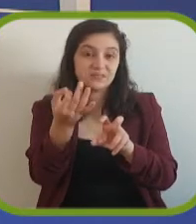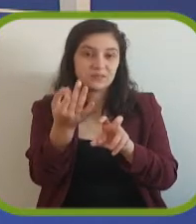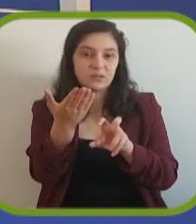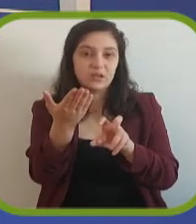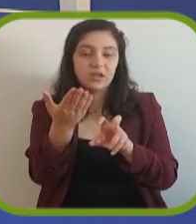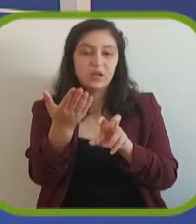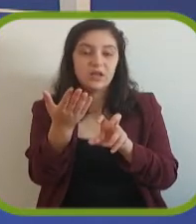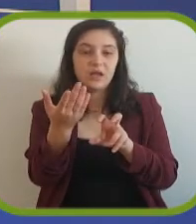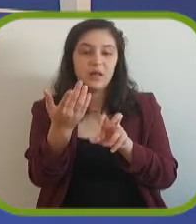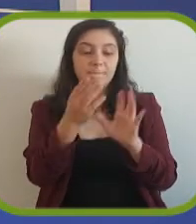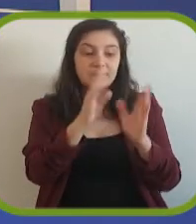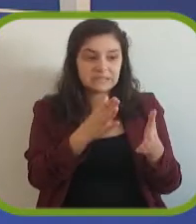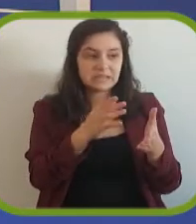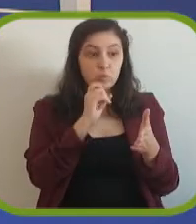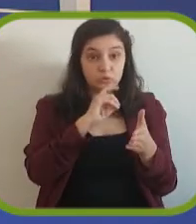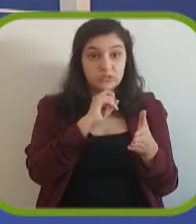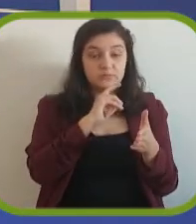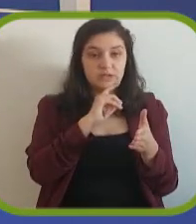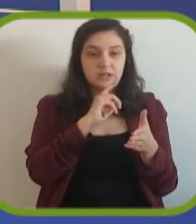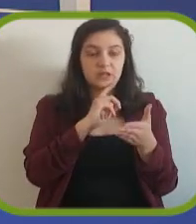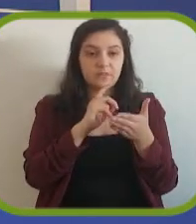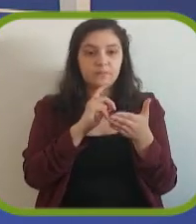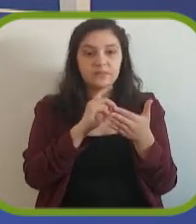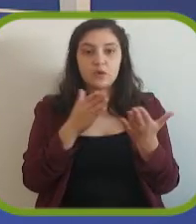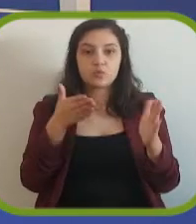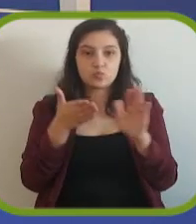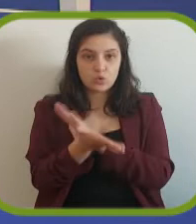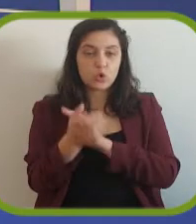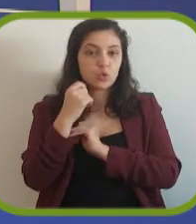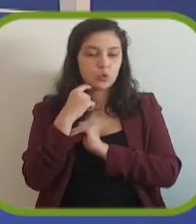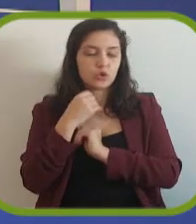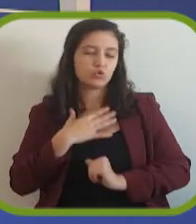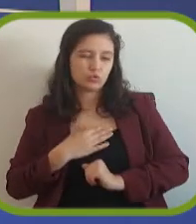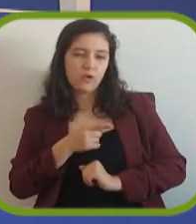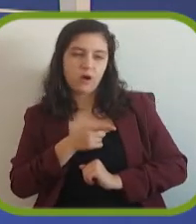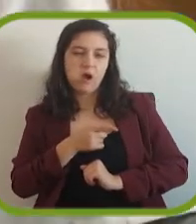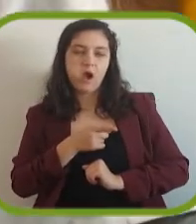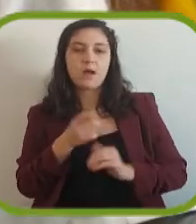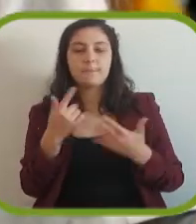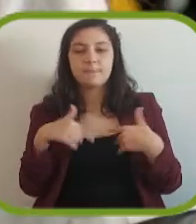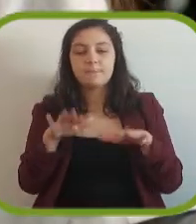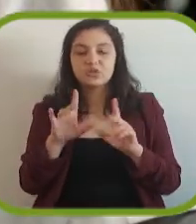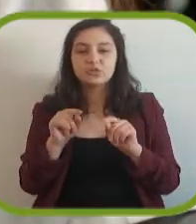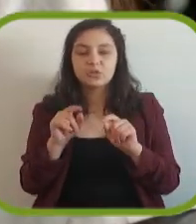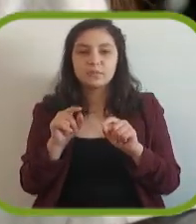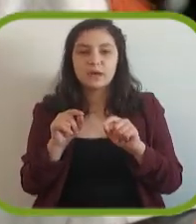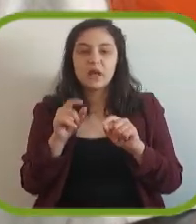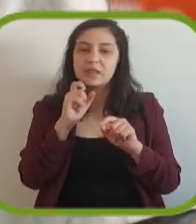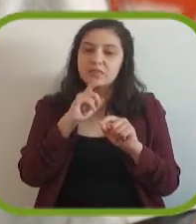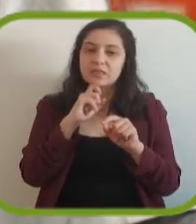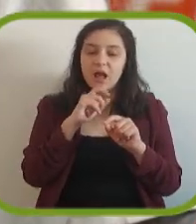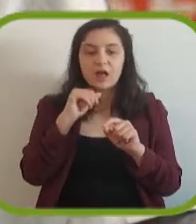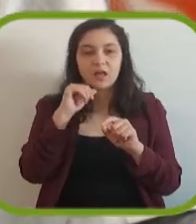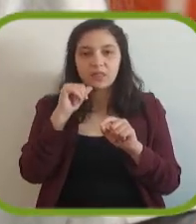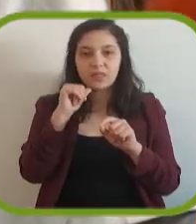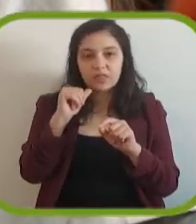só consigam ter a possibilidade de aceder, de entrar no curso que gostariam de entrar, mas depois ter condições